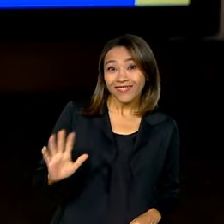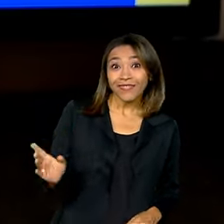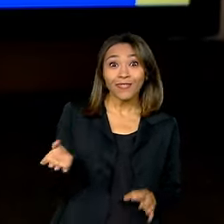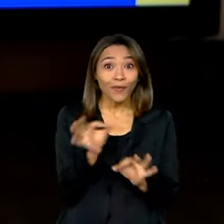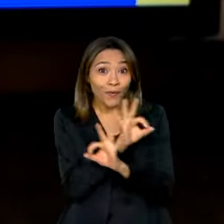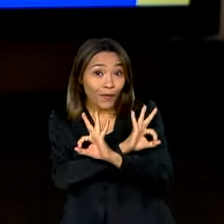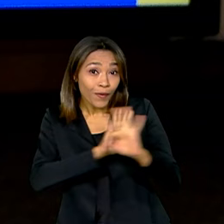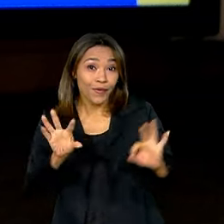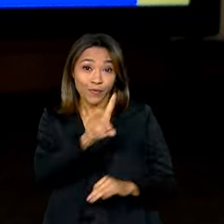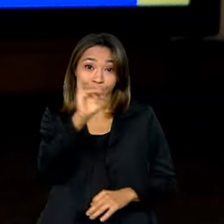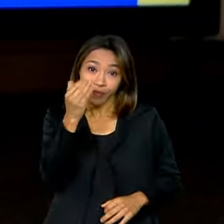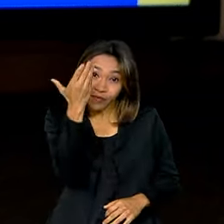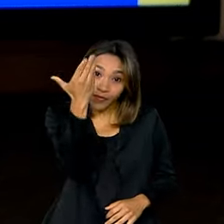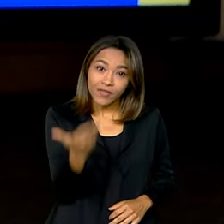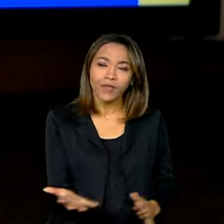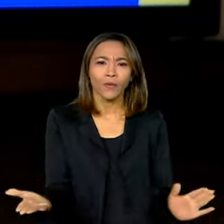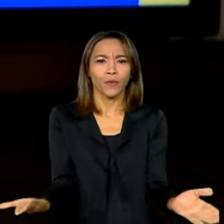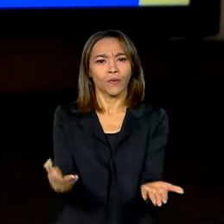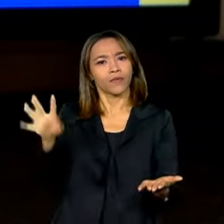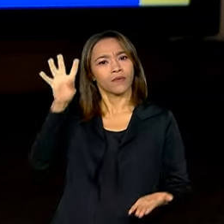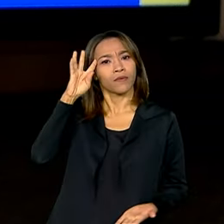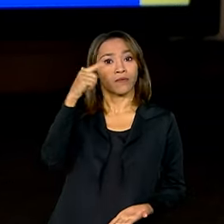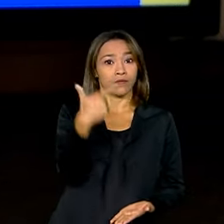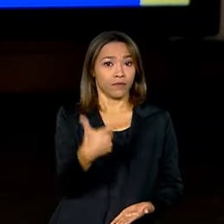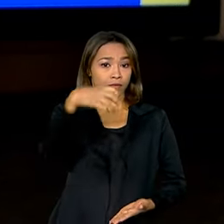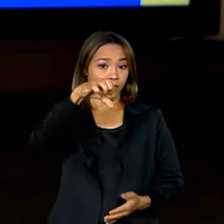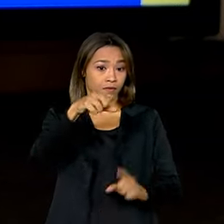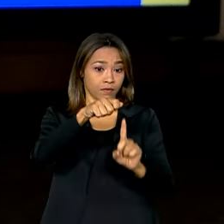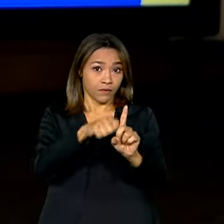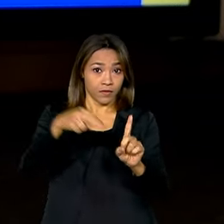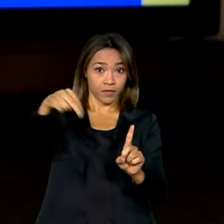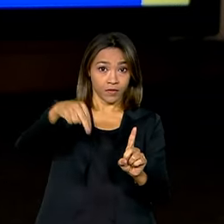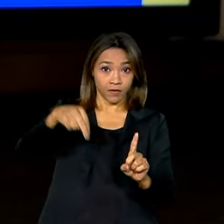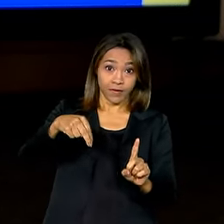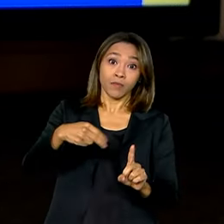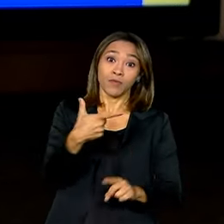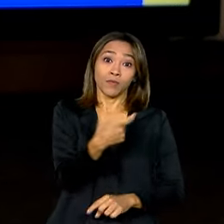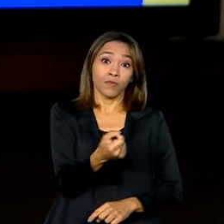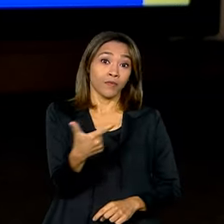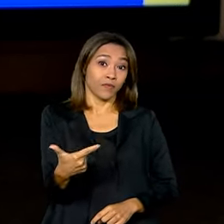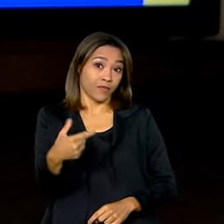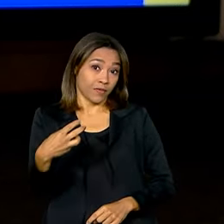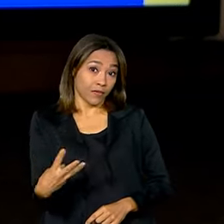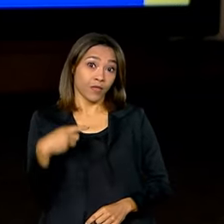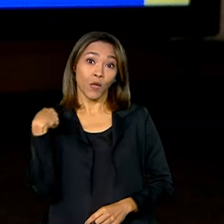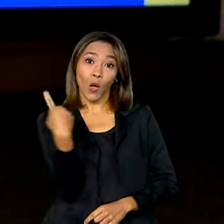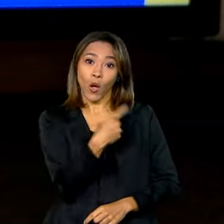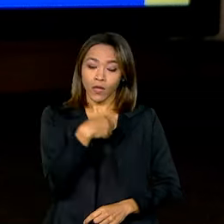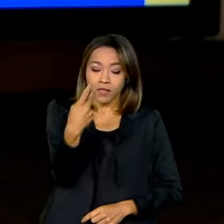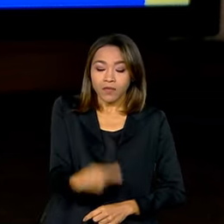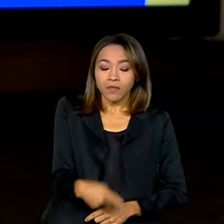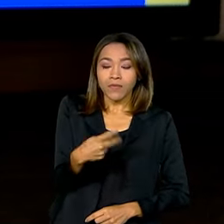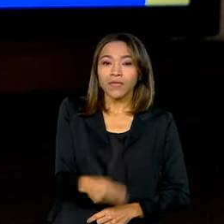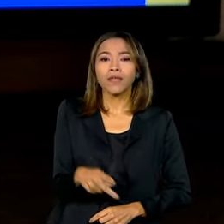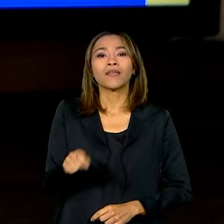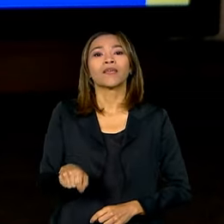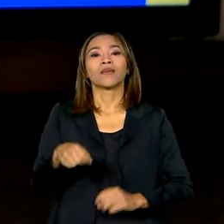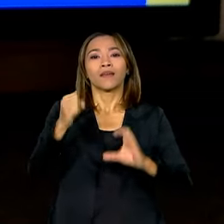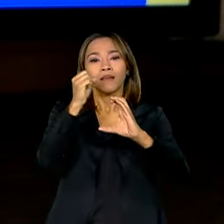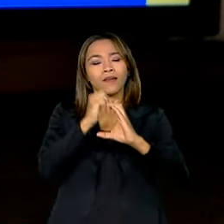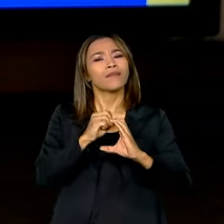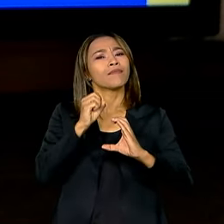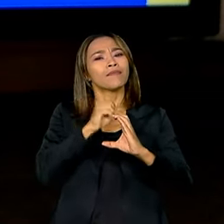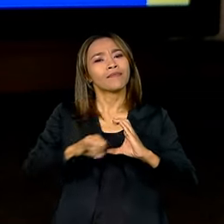excelente dia para você. Hoje é quarta-feira, 29 de novembro de 2023. Estamos ao vivo, direto dos estúdios da EBC em